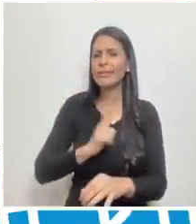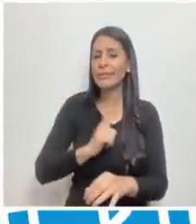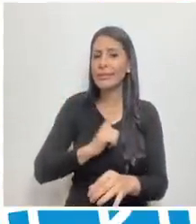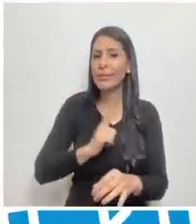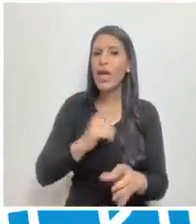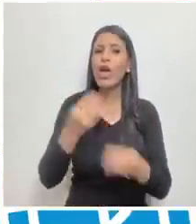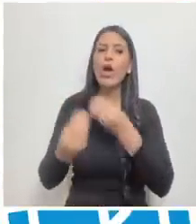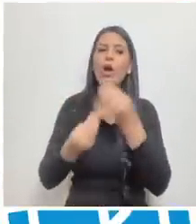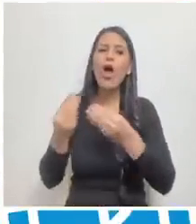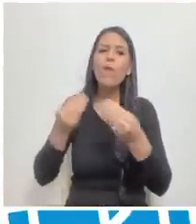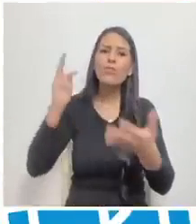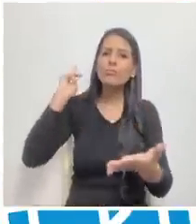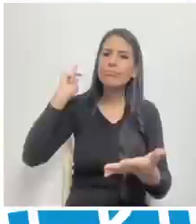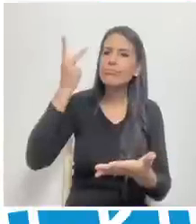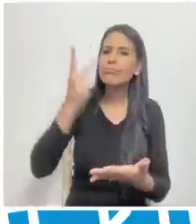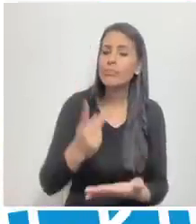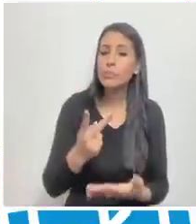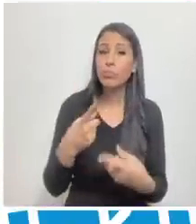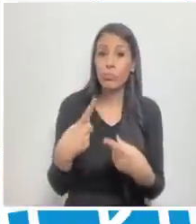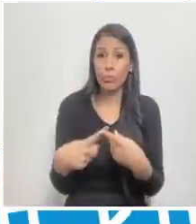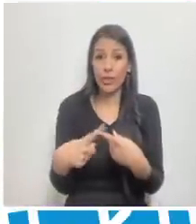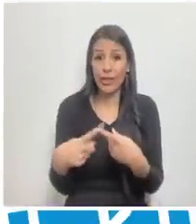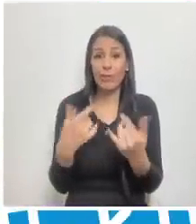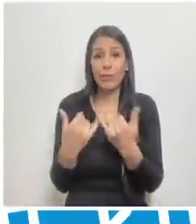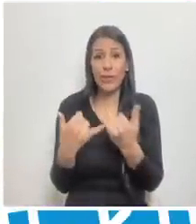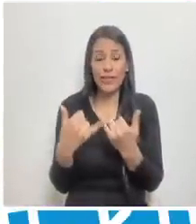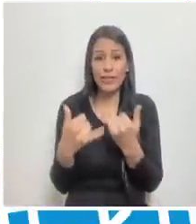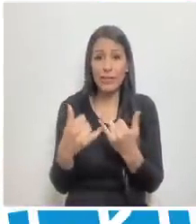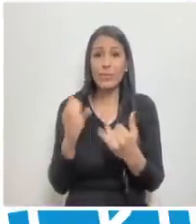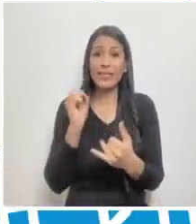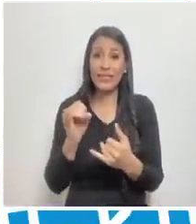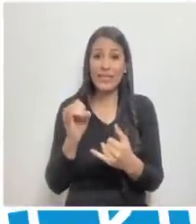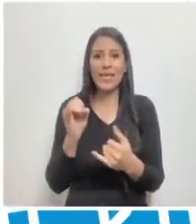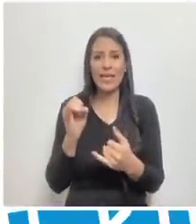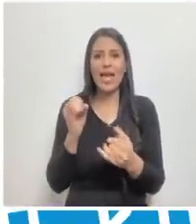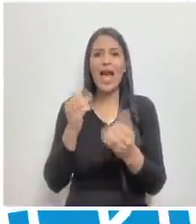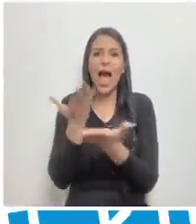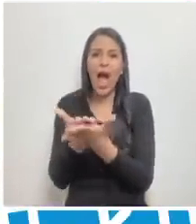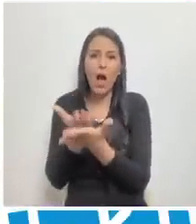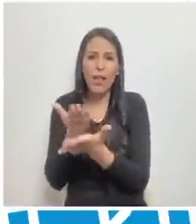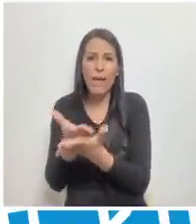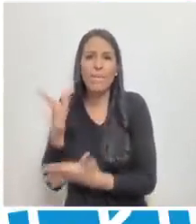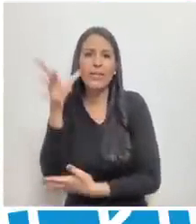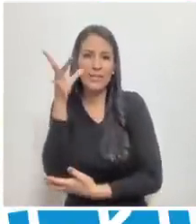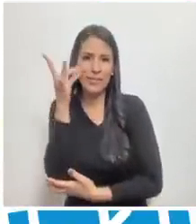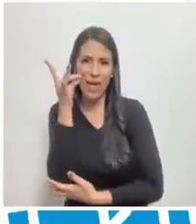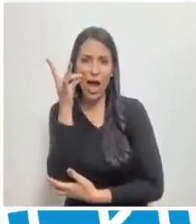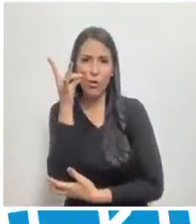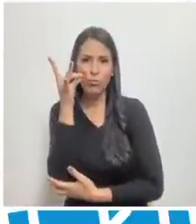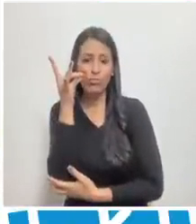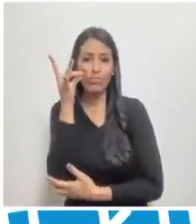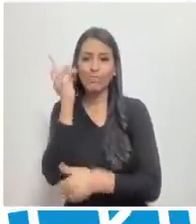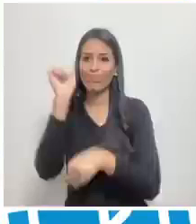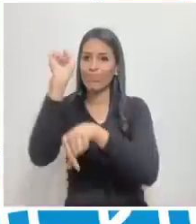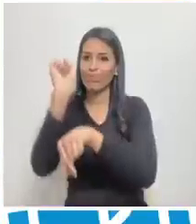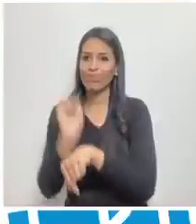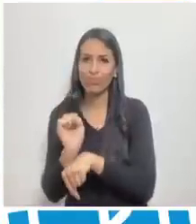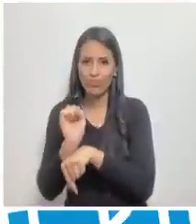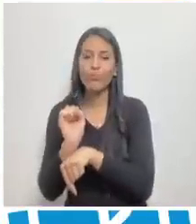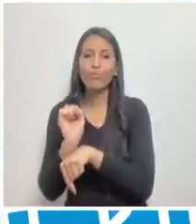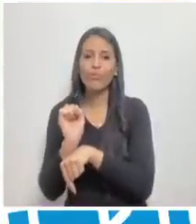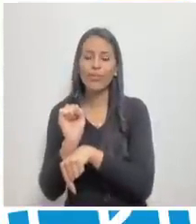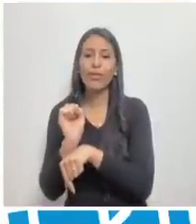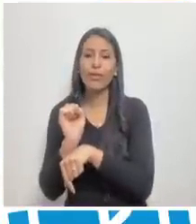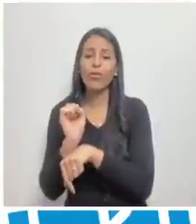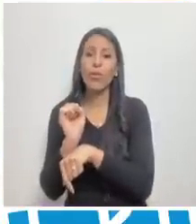do momento que a gente teve a interrupção do ensino presencial nos moldes tradicionais que regularmente vinham sendo ofertados, e